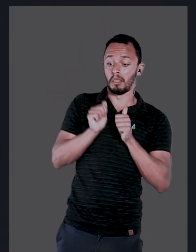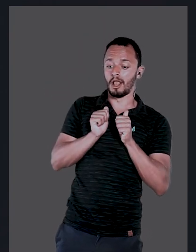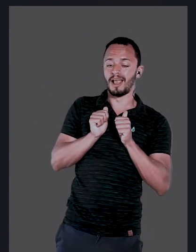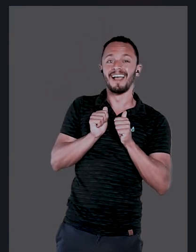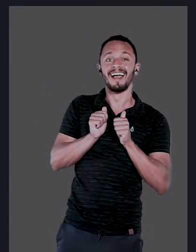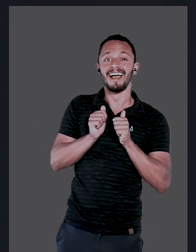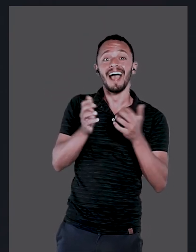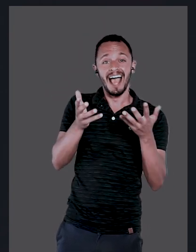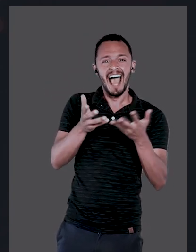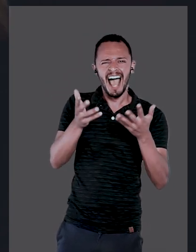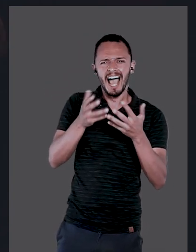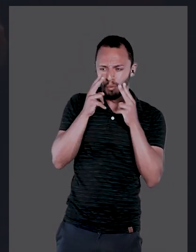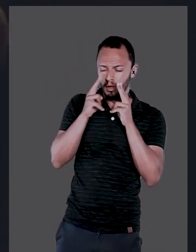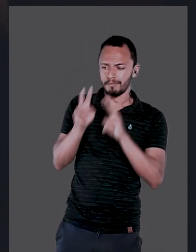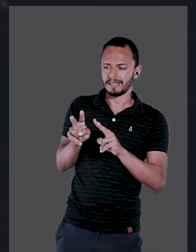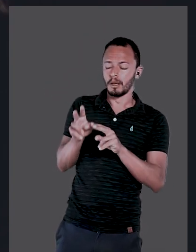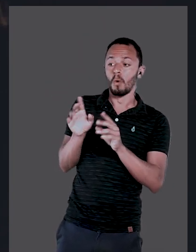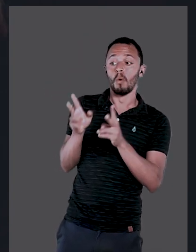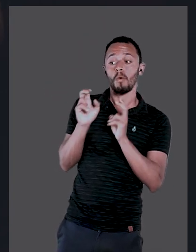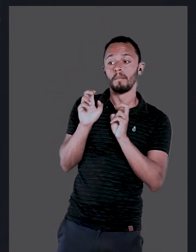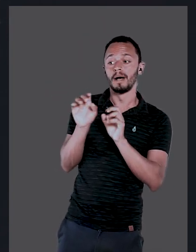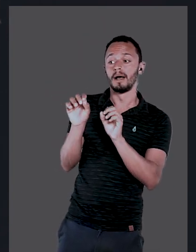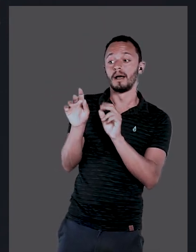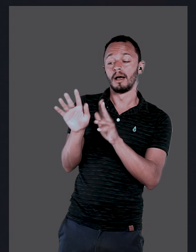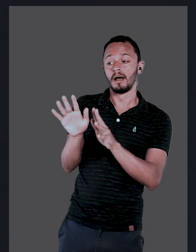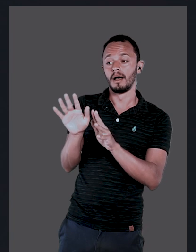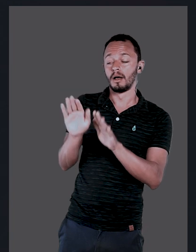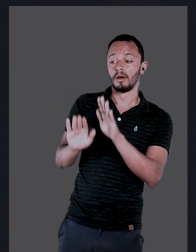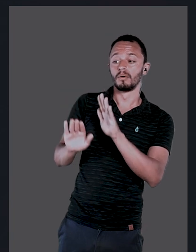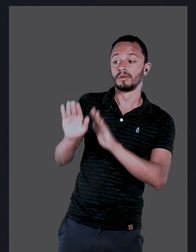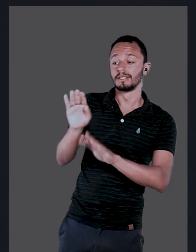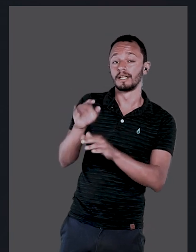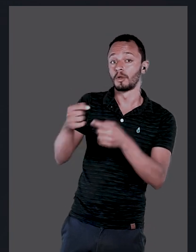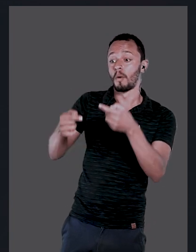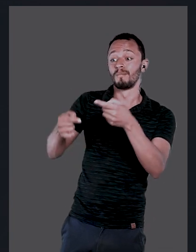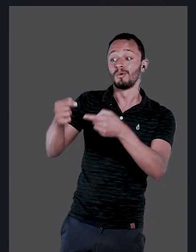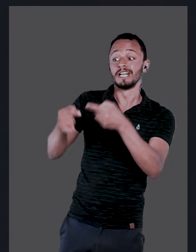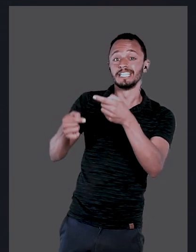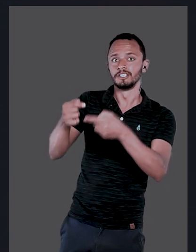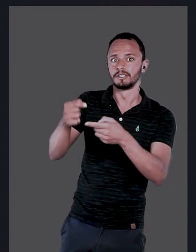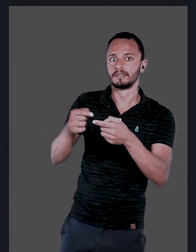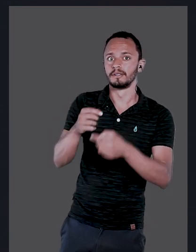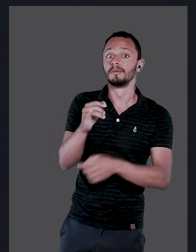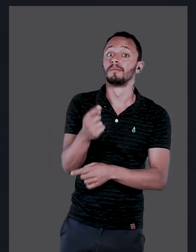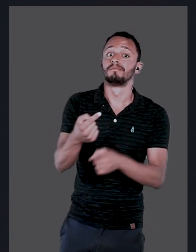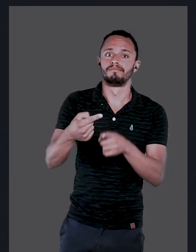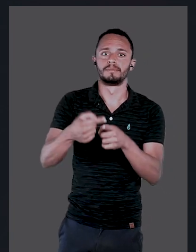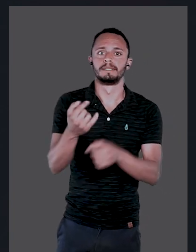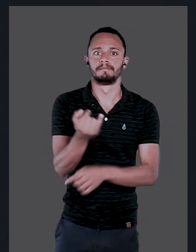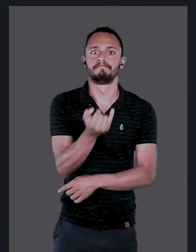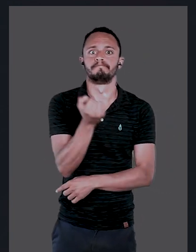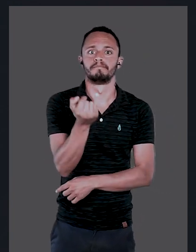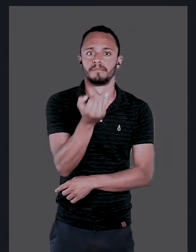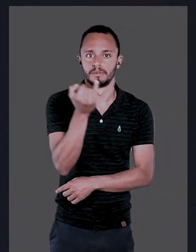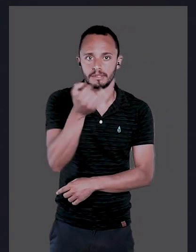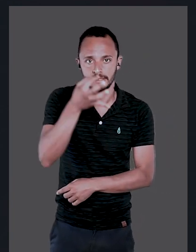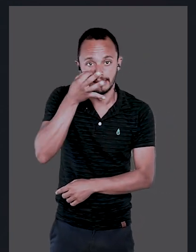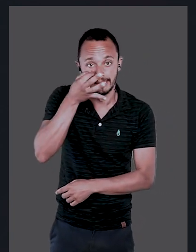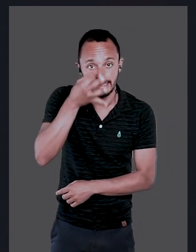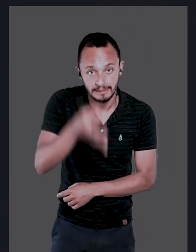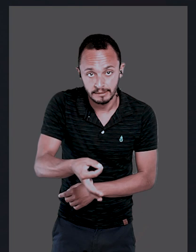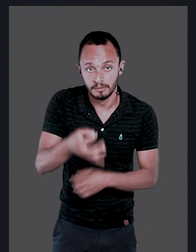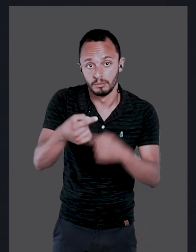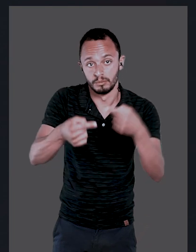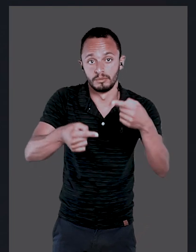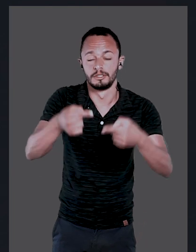política, tem estado neste momento a solicitar a essa geração uma atenção à política, a percepção de que é importante prestar